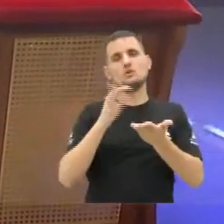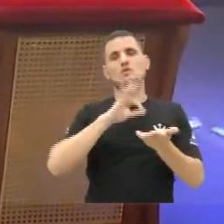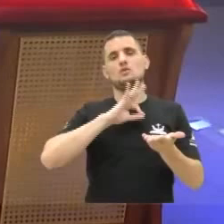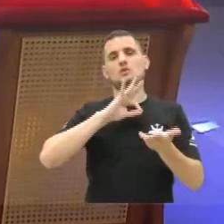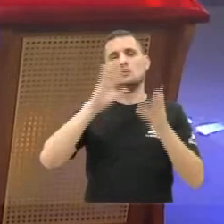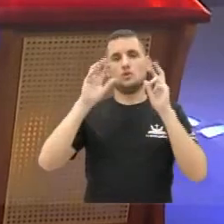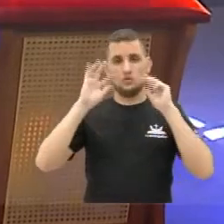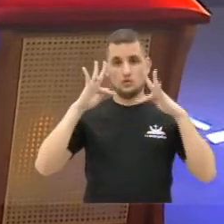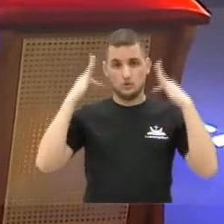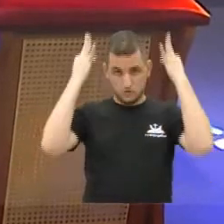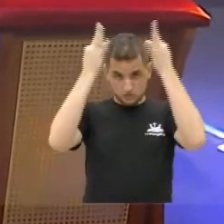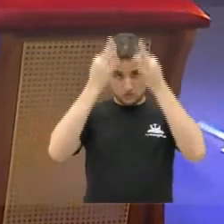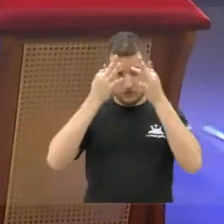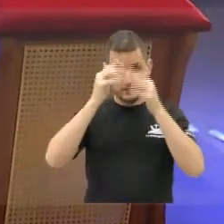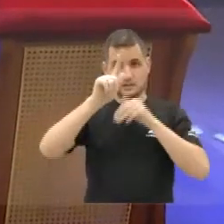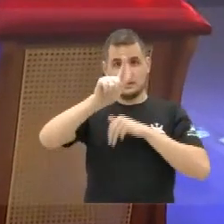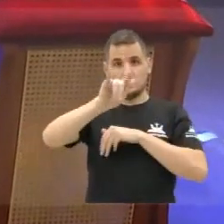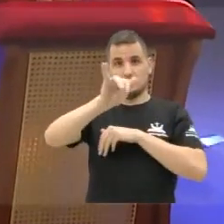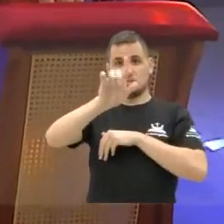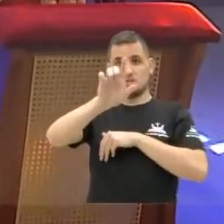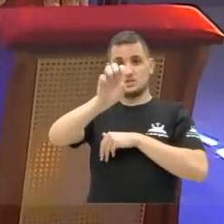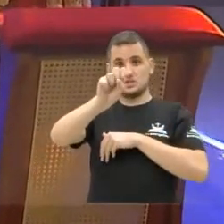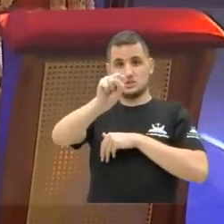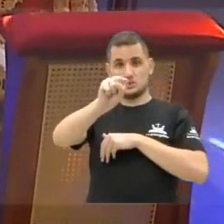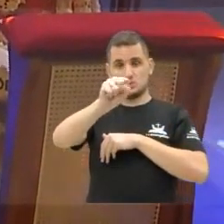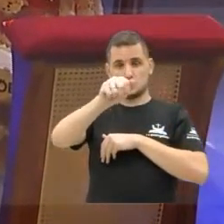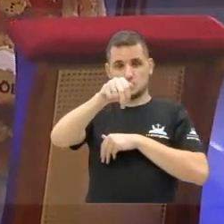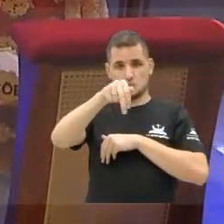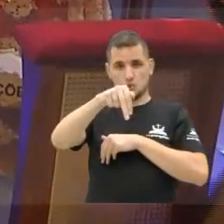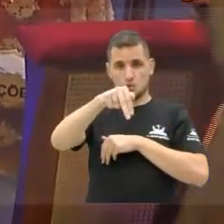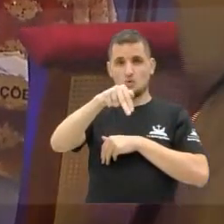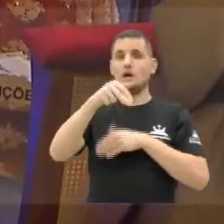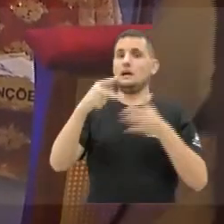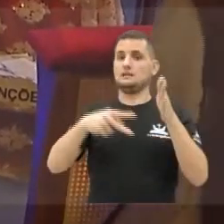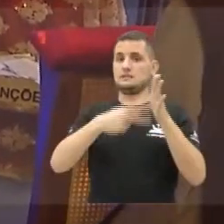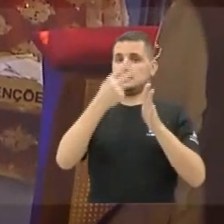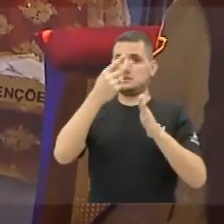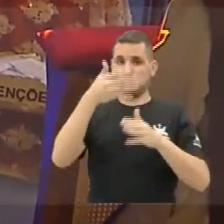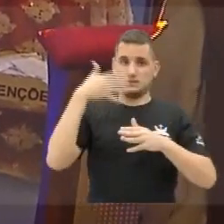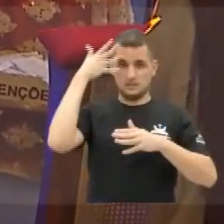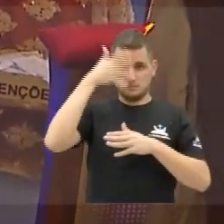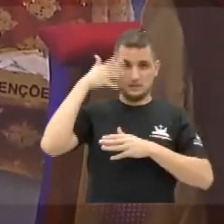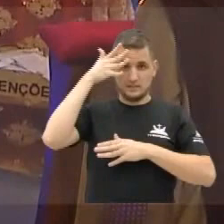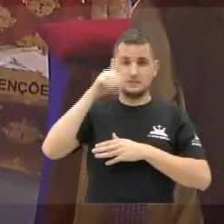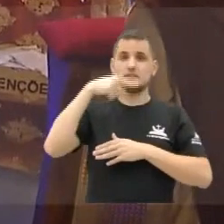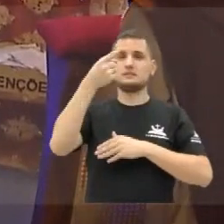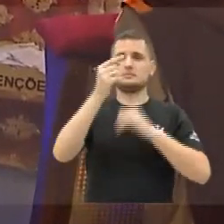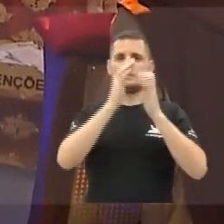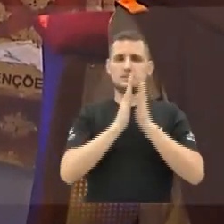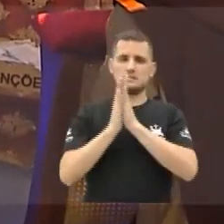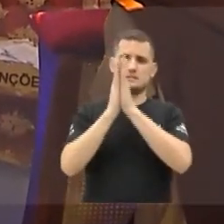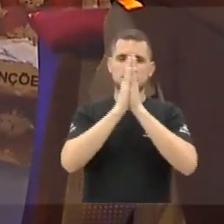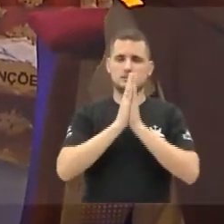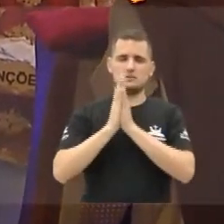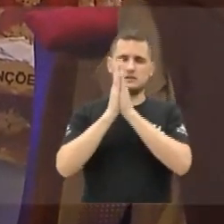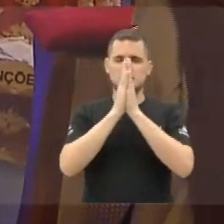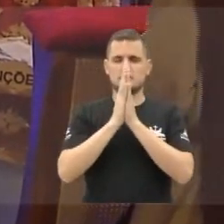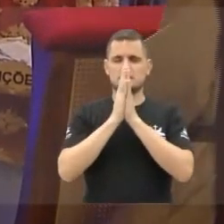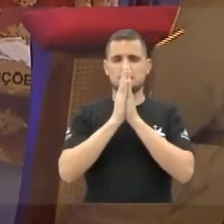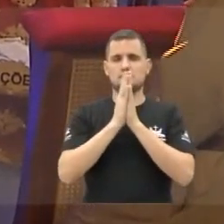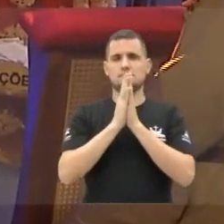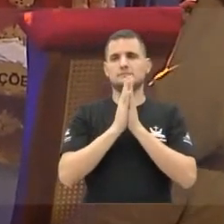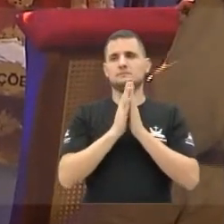que vai fazer esse segundo momento de pregação. E aí depois teremos o momento de adoração ao Santíssimo